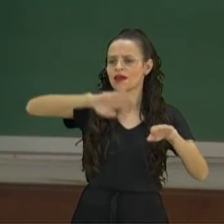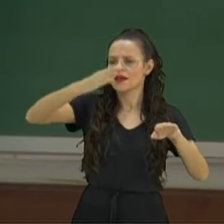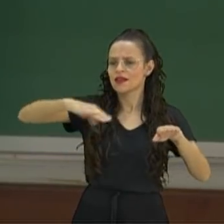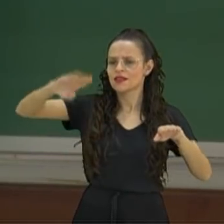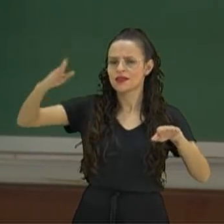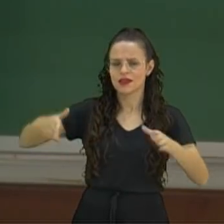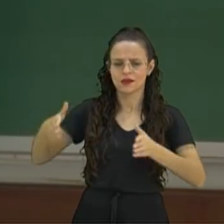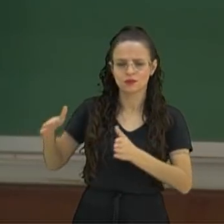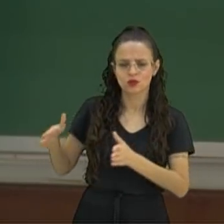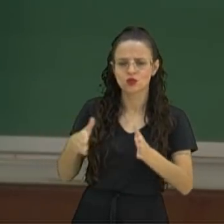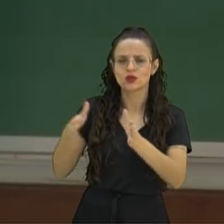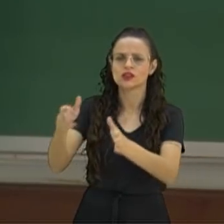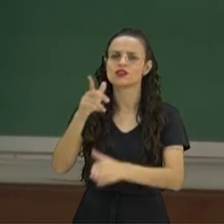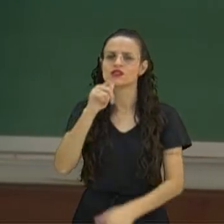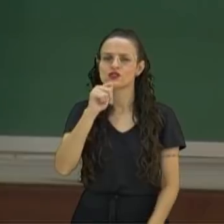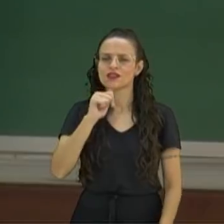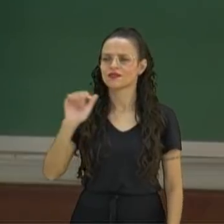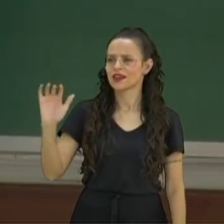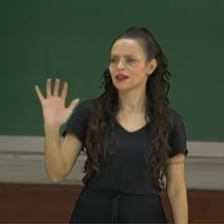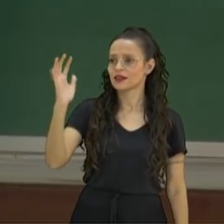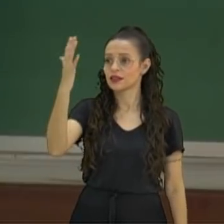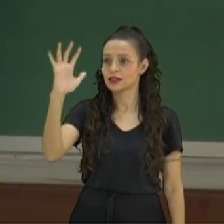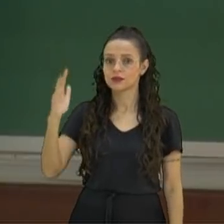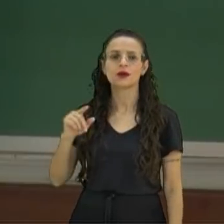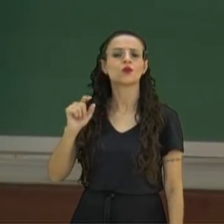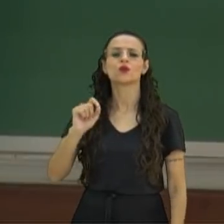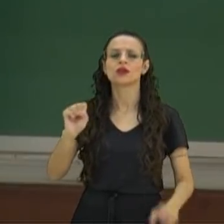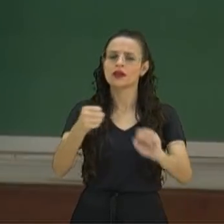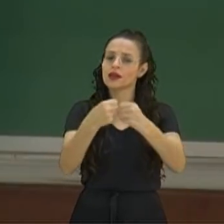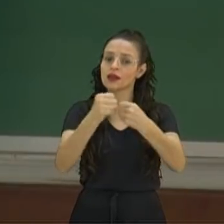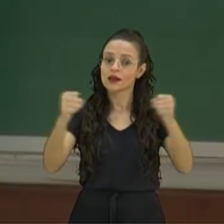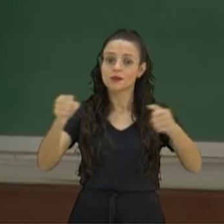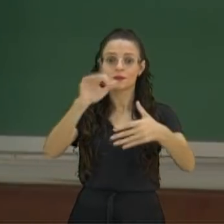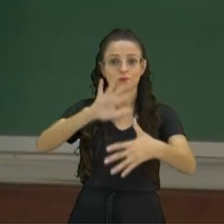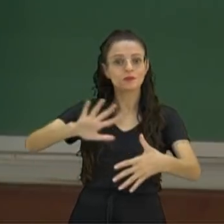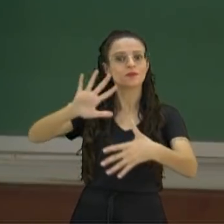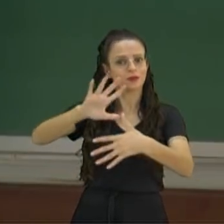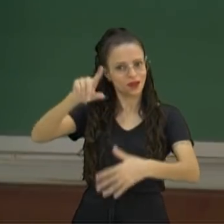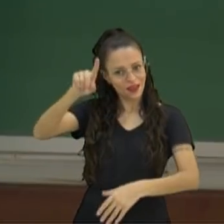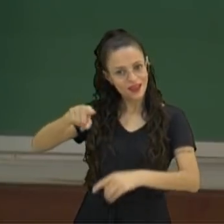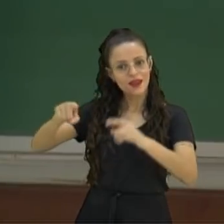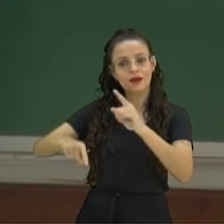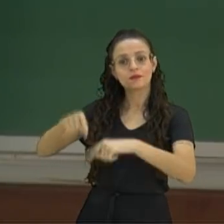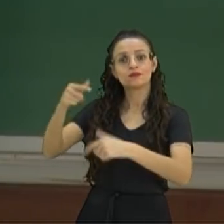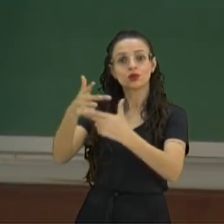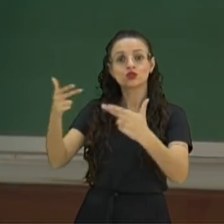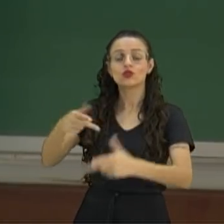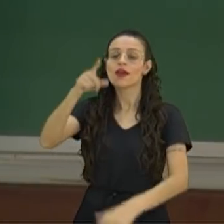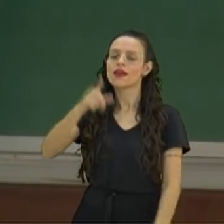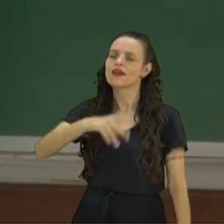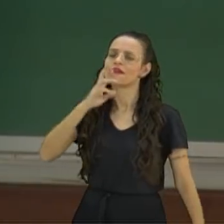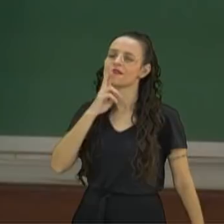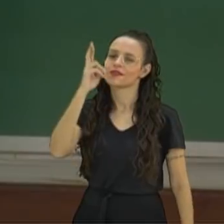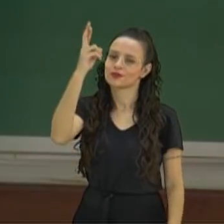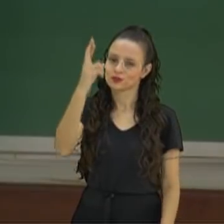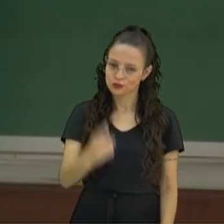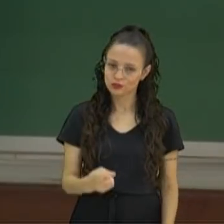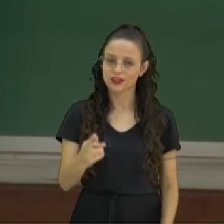hidrografia, climas, são mapas. E o que são os mapas? São os produtos, são o